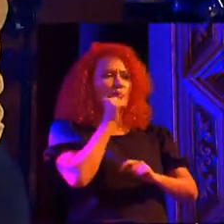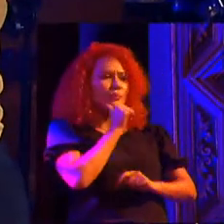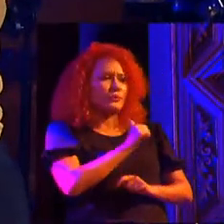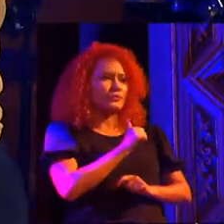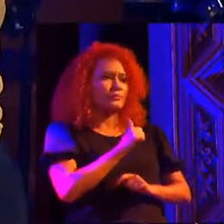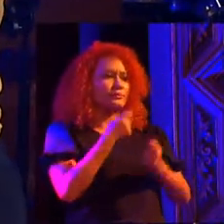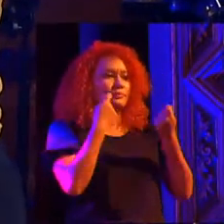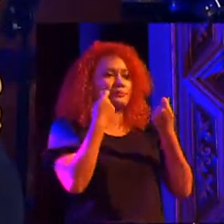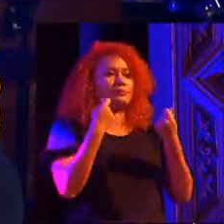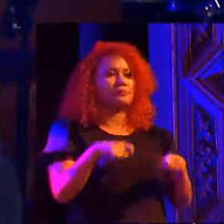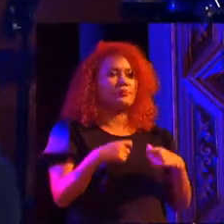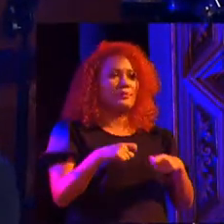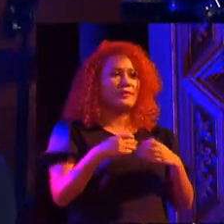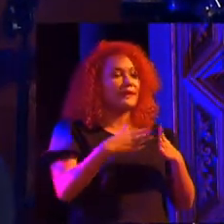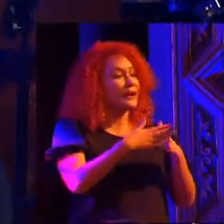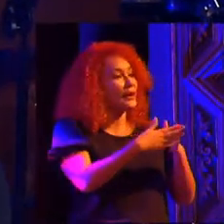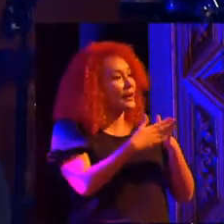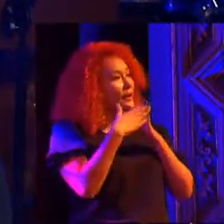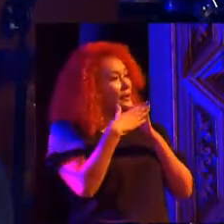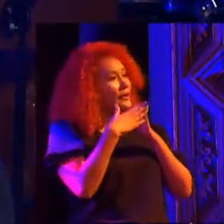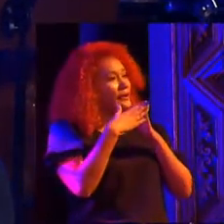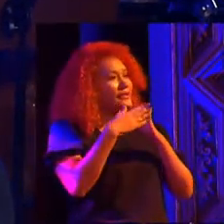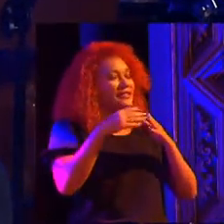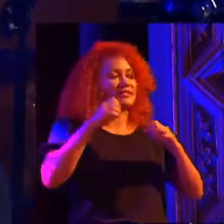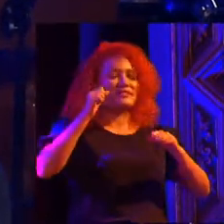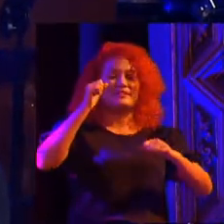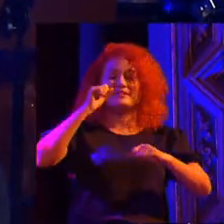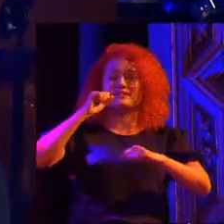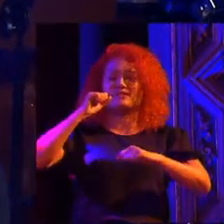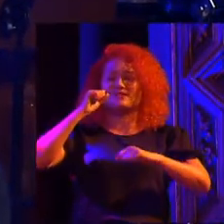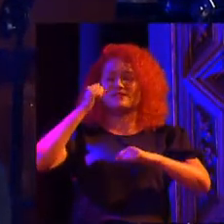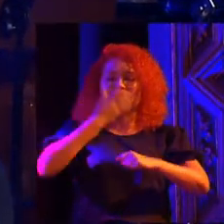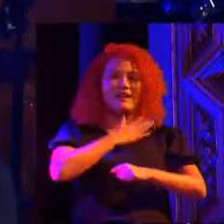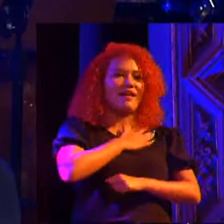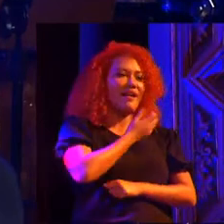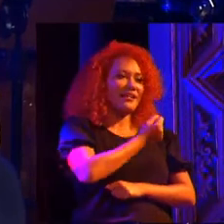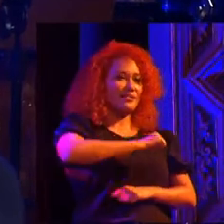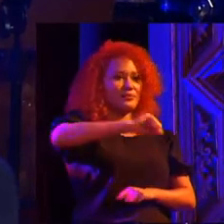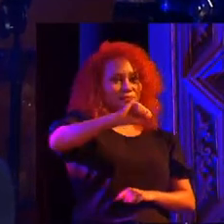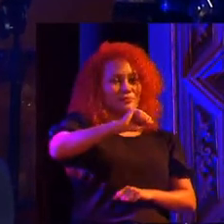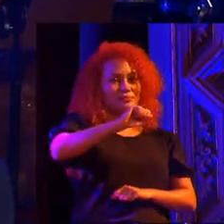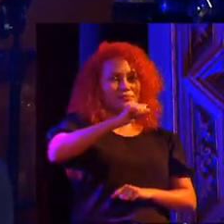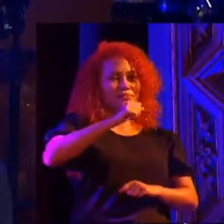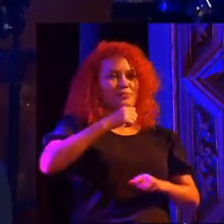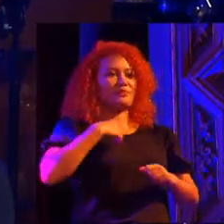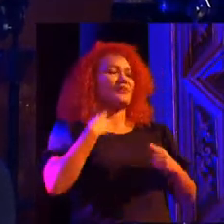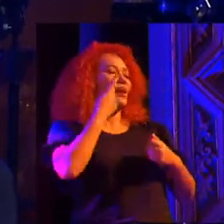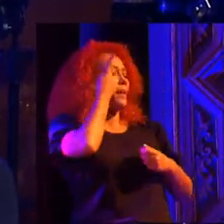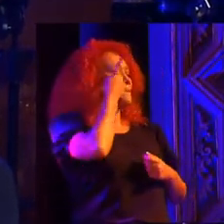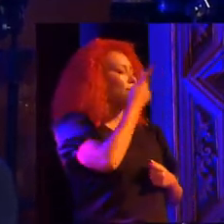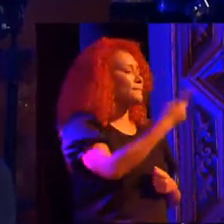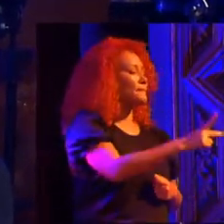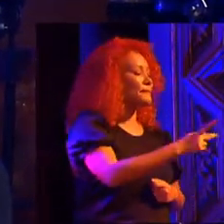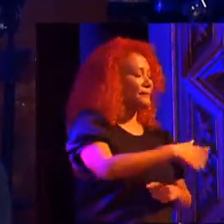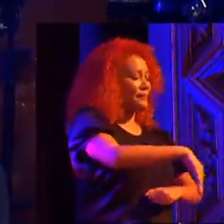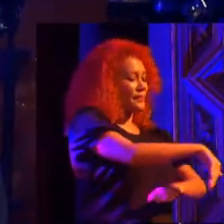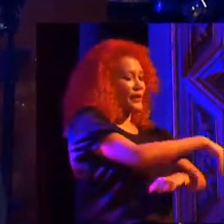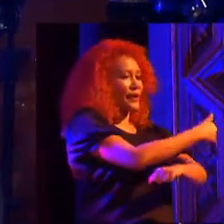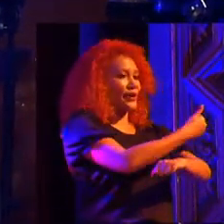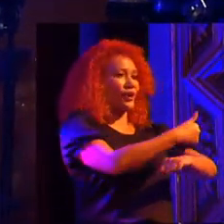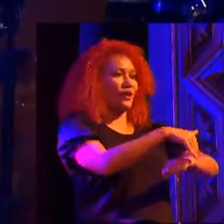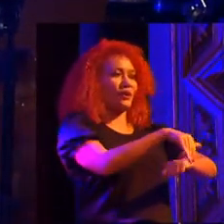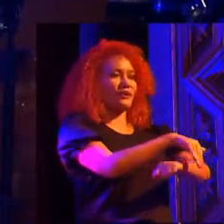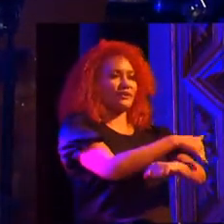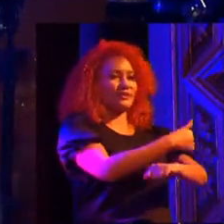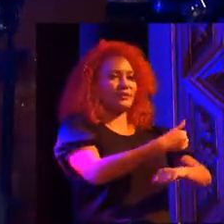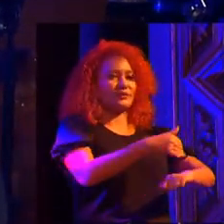gente precisa pedir licença a Exu. A gente trabalha nos mercados, nas feiras, e eu dedico esse prêmio a esse povo. As ruas que nos